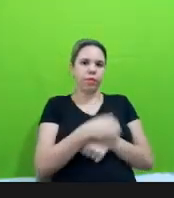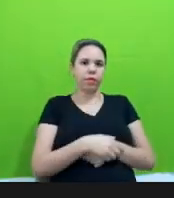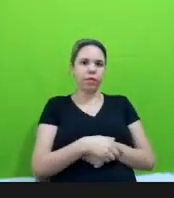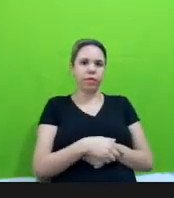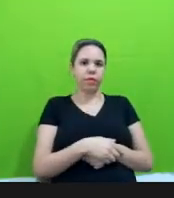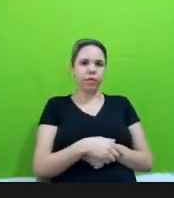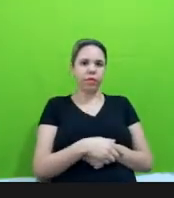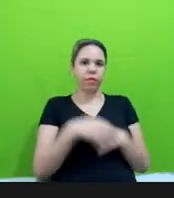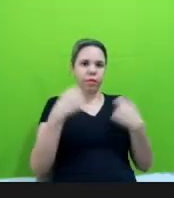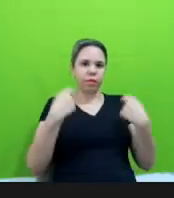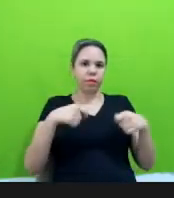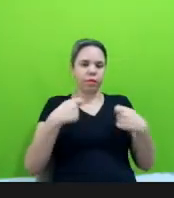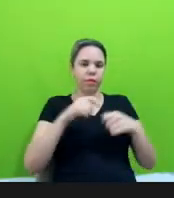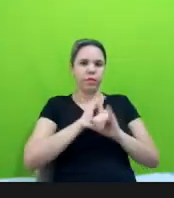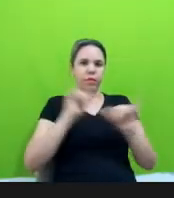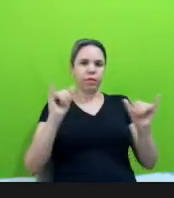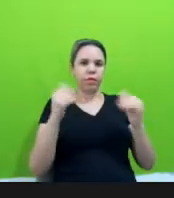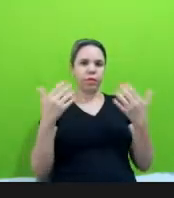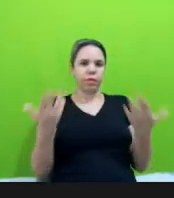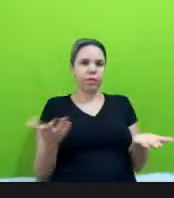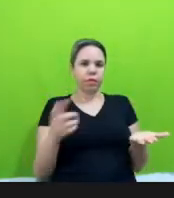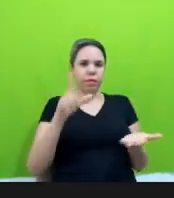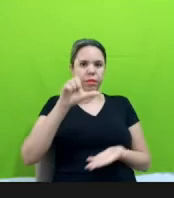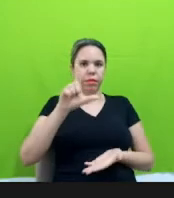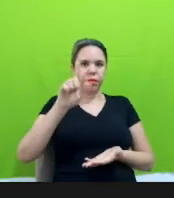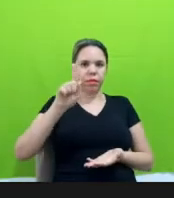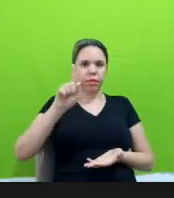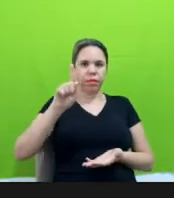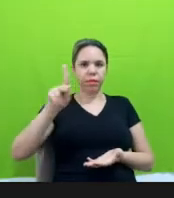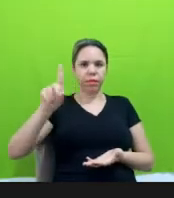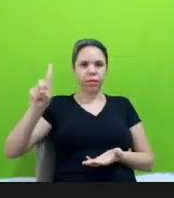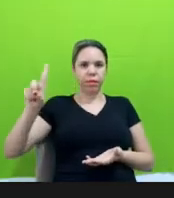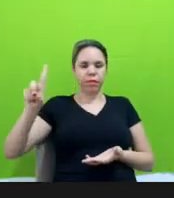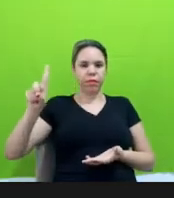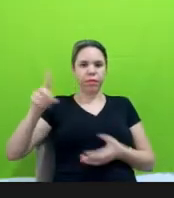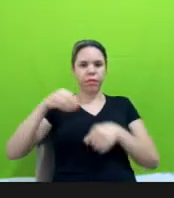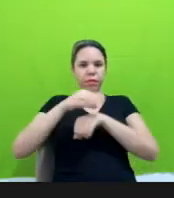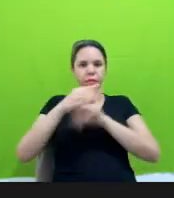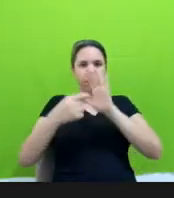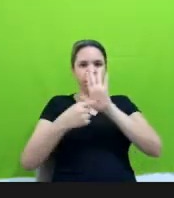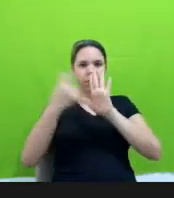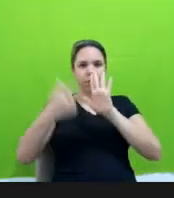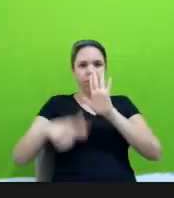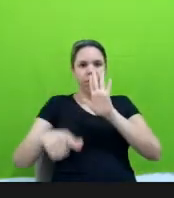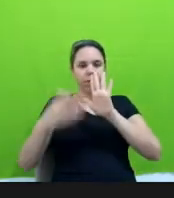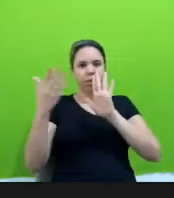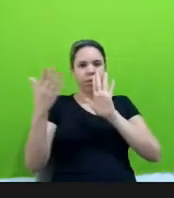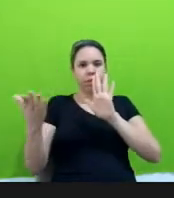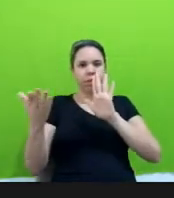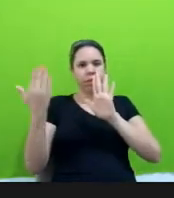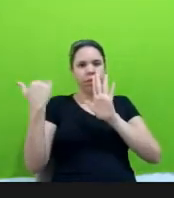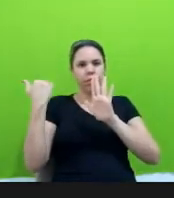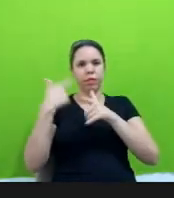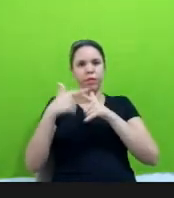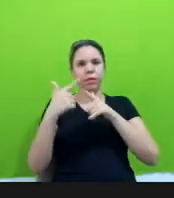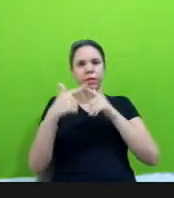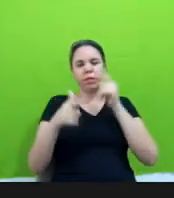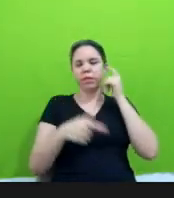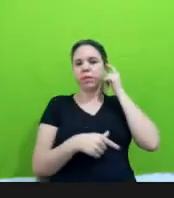deve ser divulgada, né? Então, a LGPD, ela nos trouxe de novo esse antigo problema,